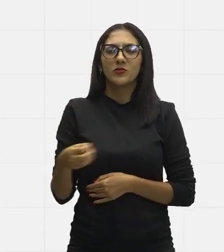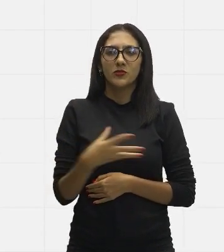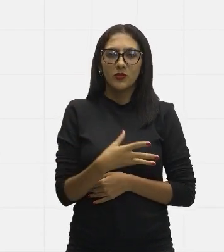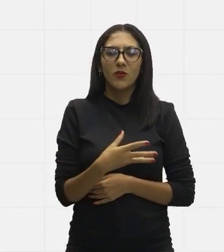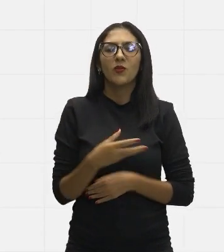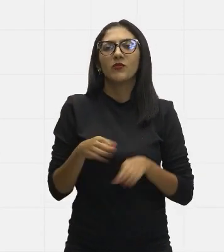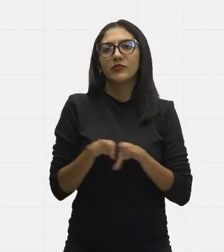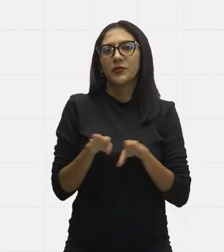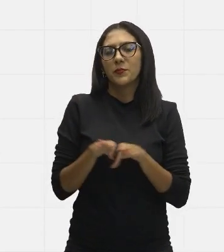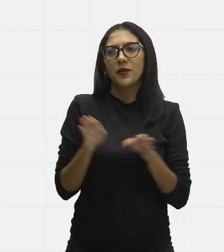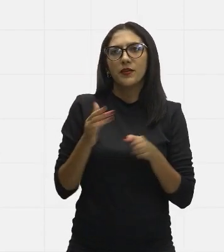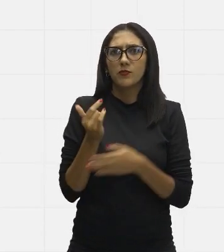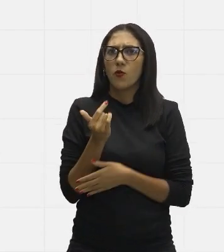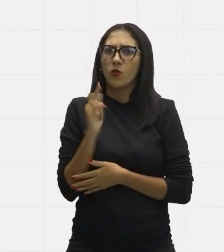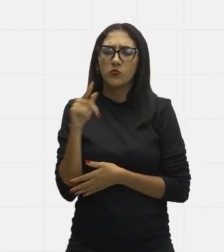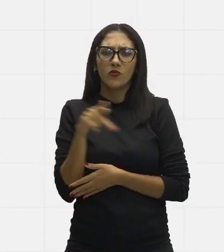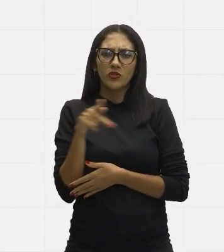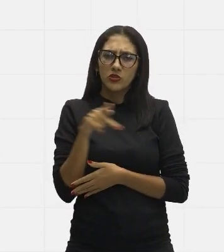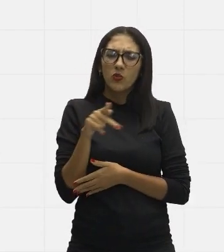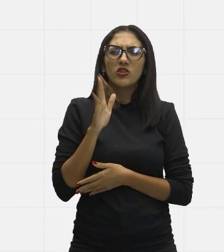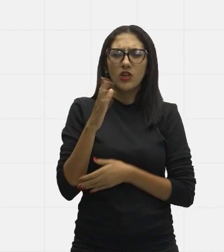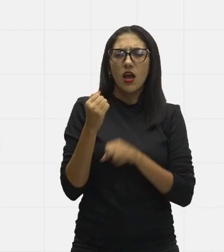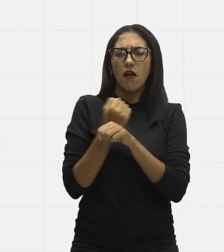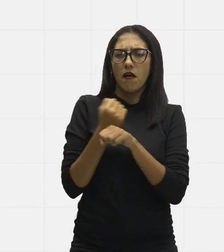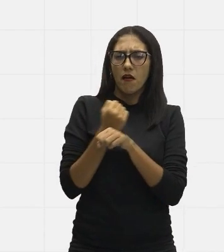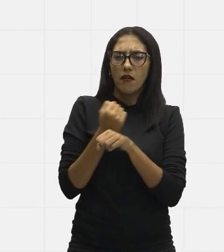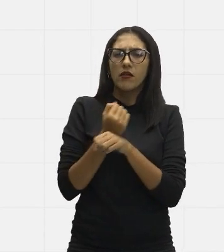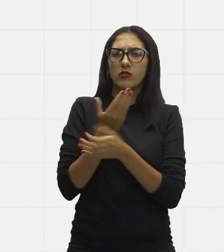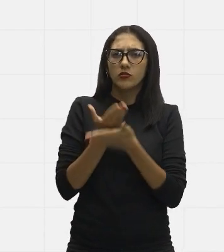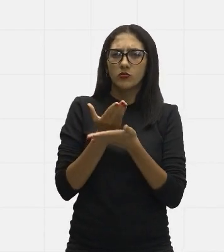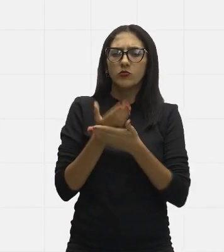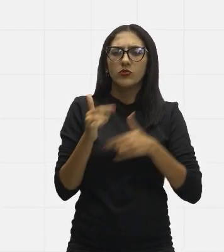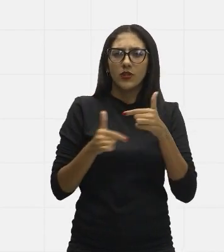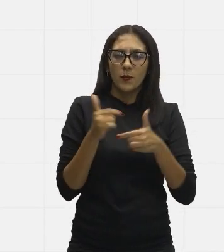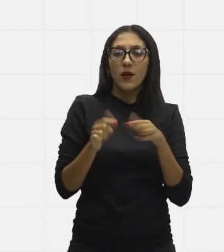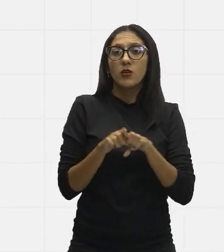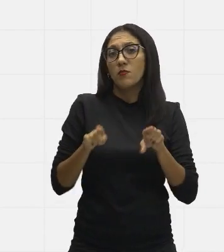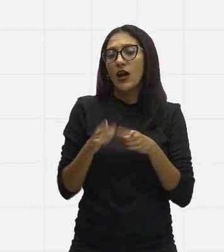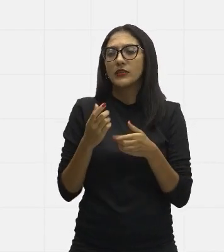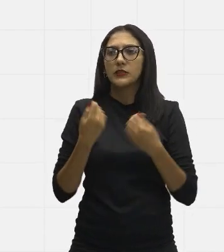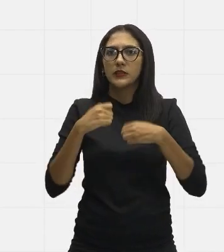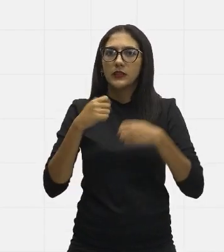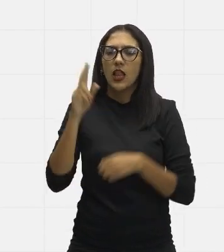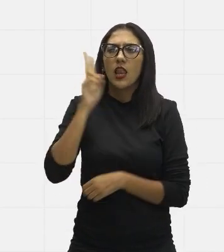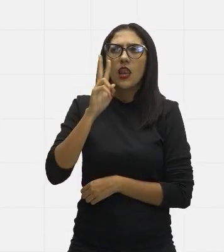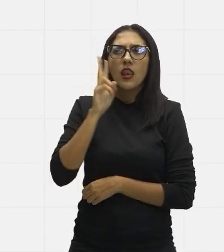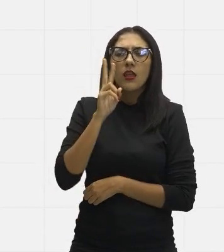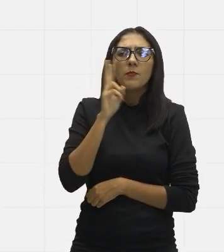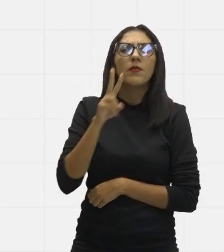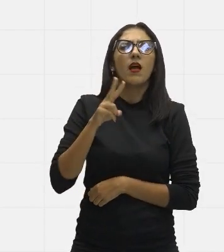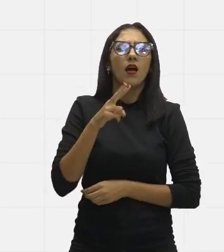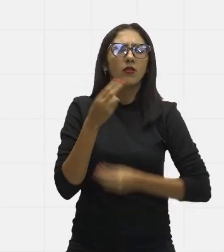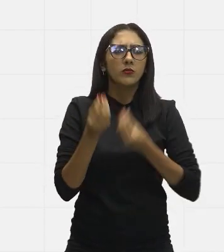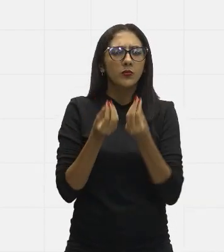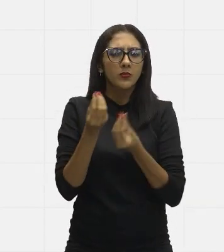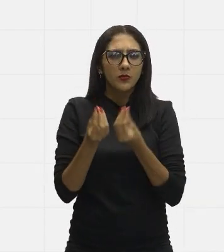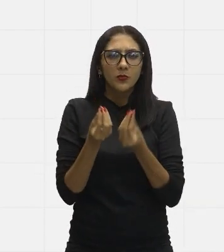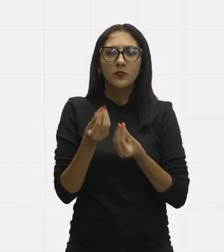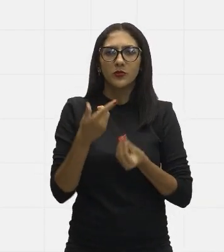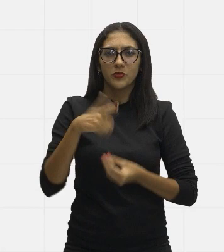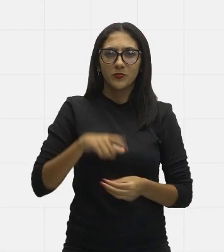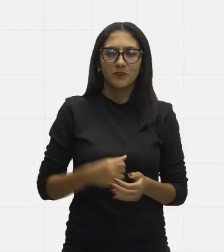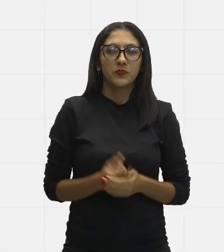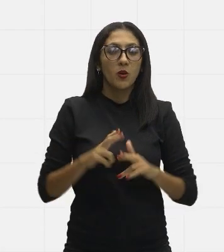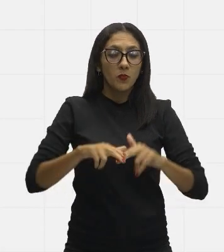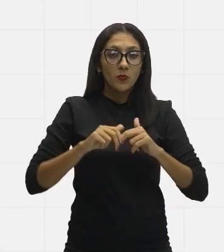ainda têm algum tipo de dificuldade, né? E professores, assim, que precisam relembrar. Então, é importante a gente, né, no momento da nossa